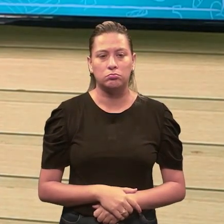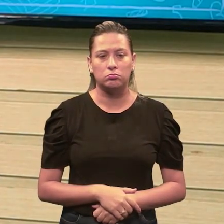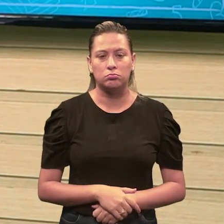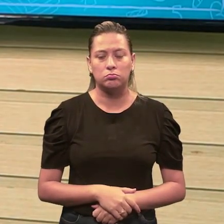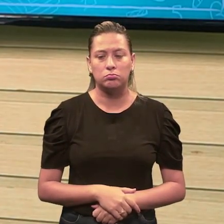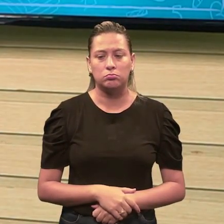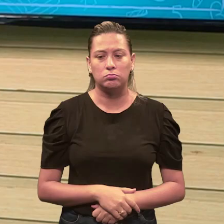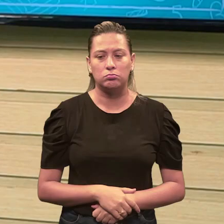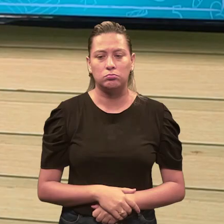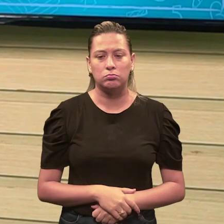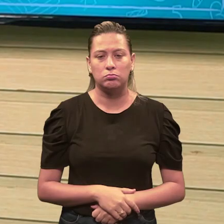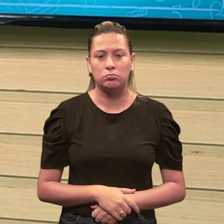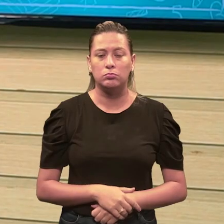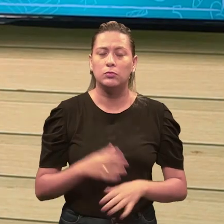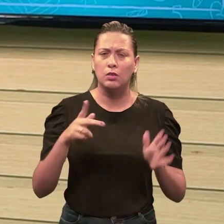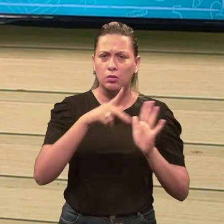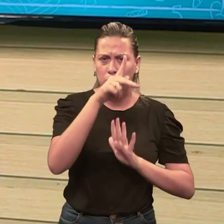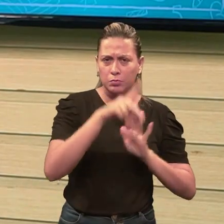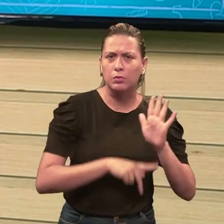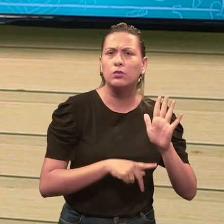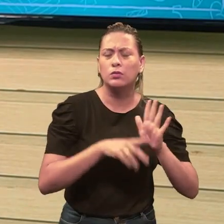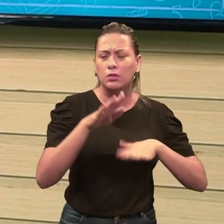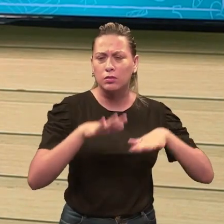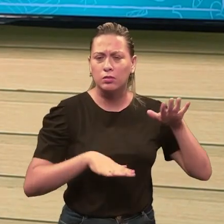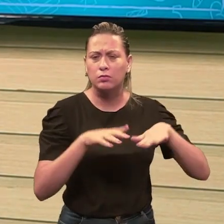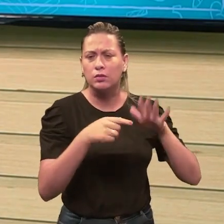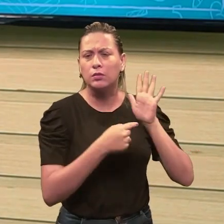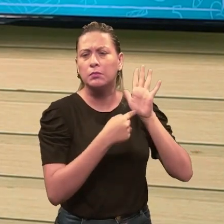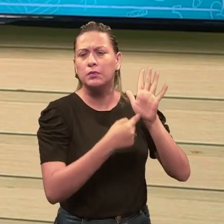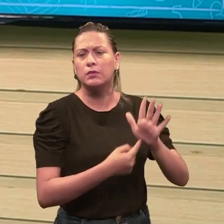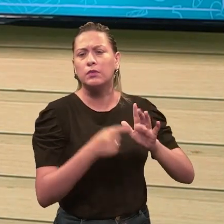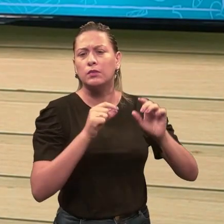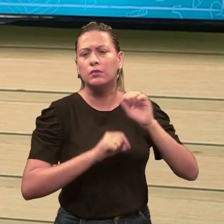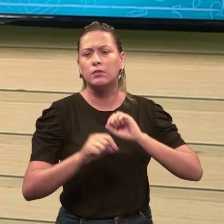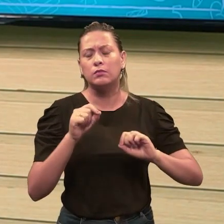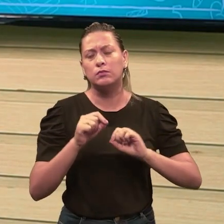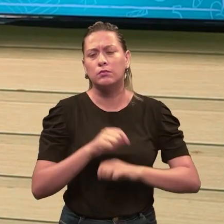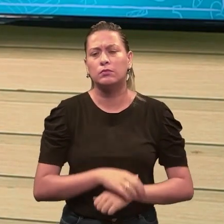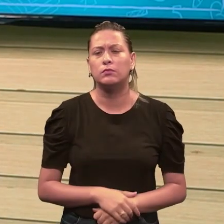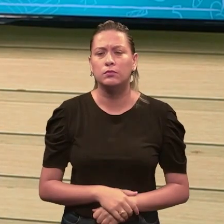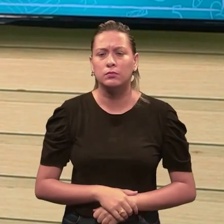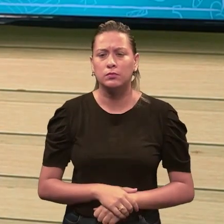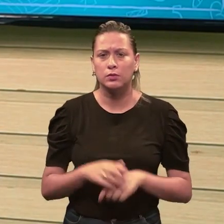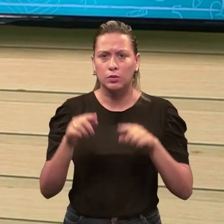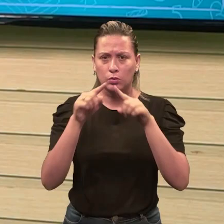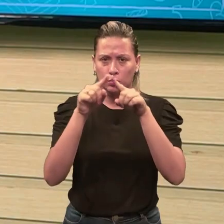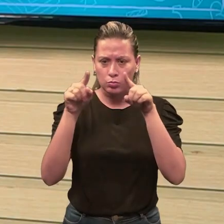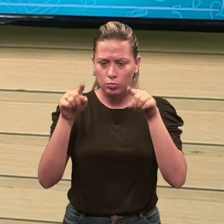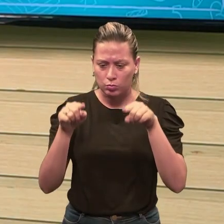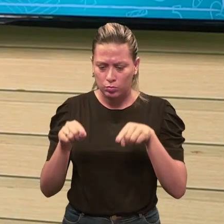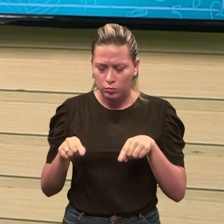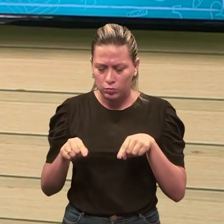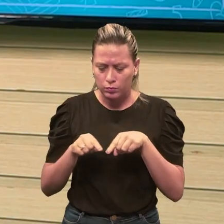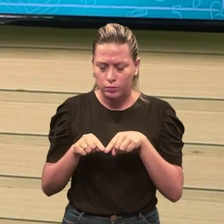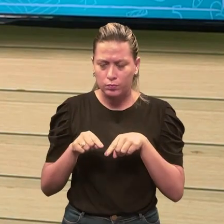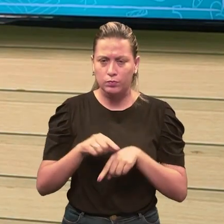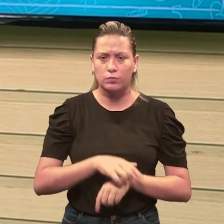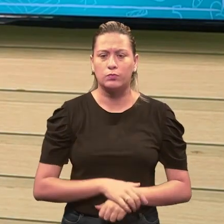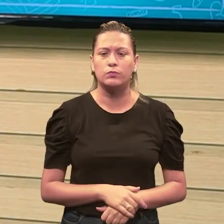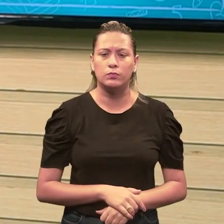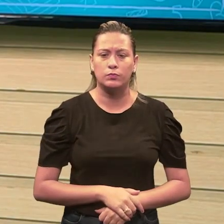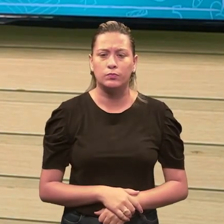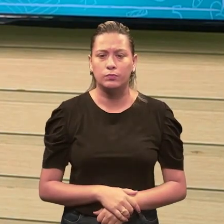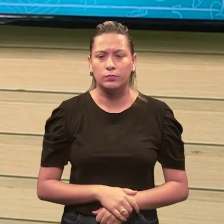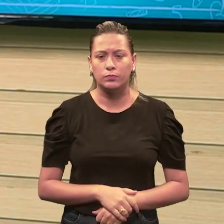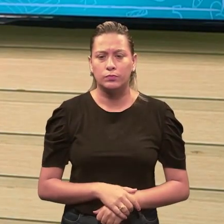esquemas lá, nos projetos, ele é aparecido essa caixinha aqui, tá, quadradinha, tá. Então aqui